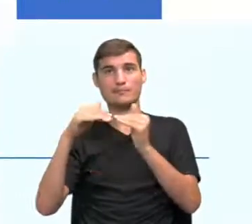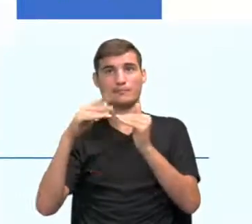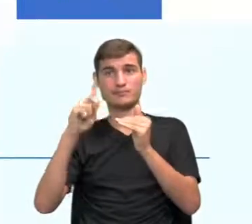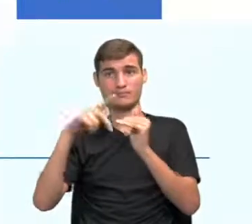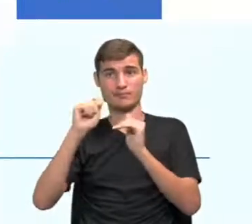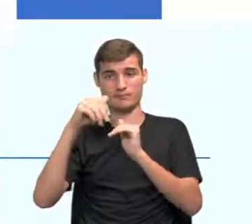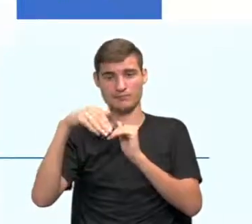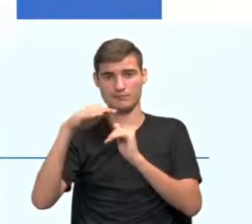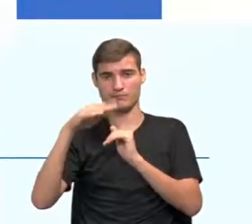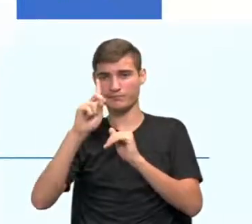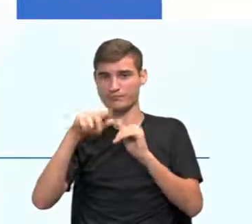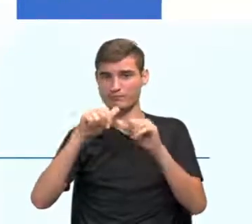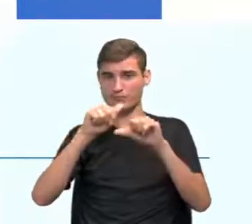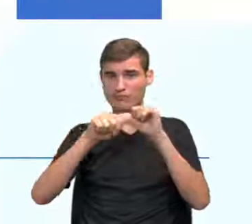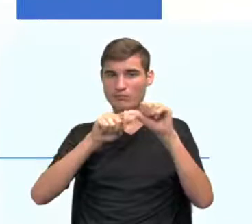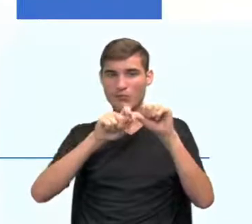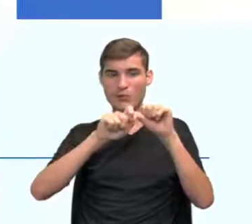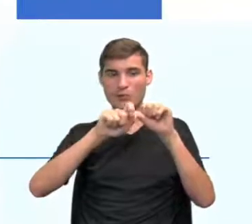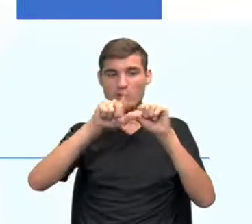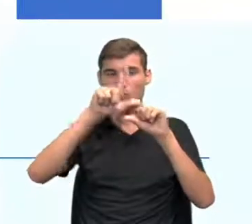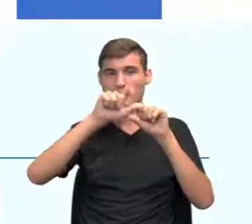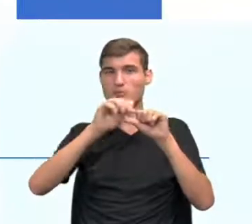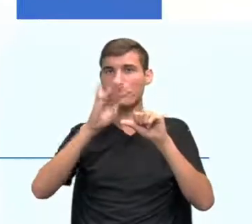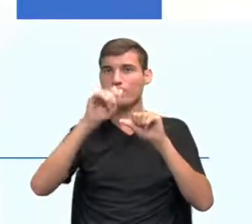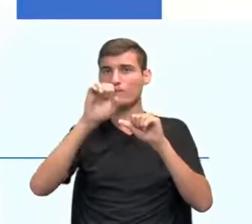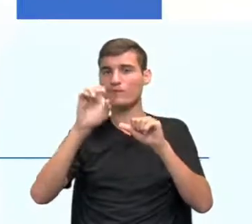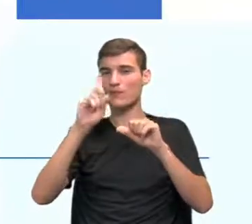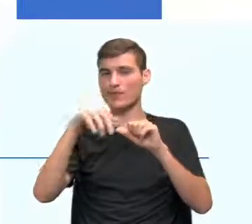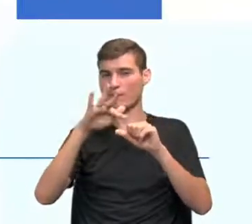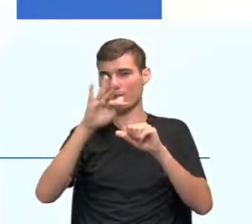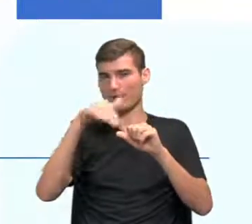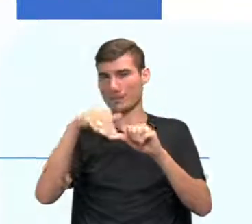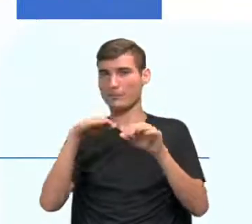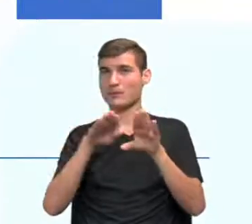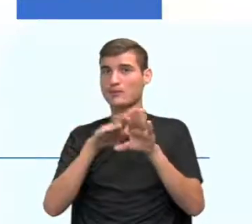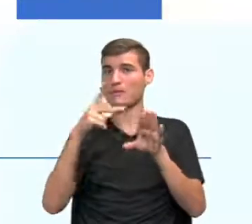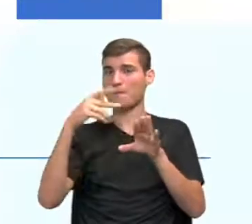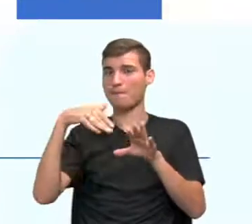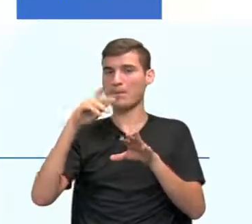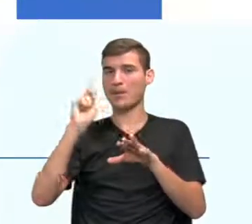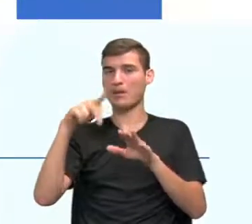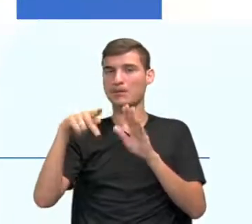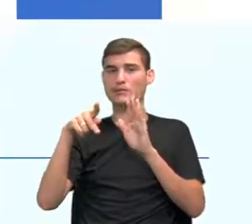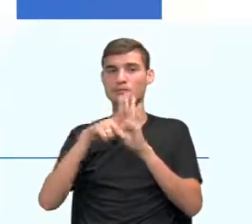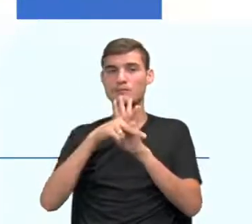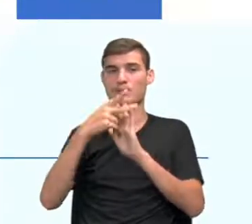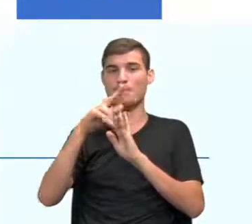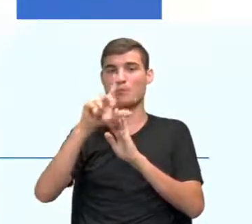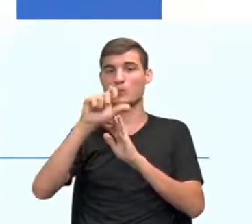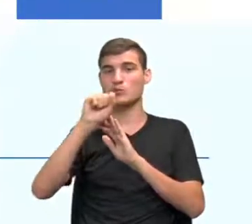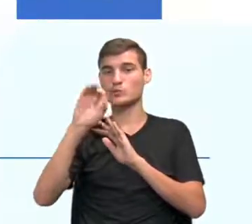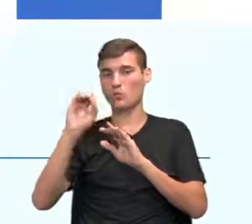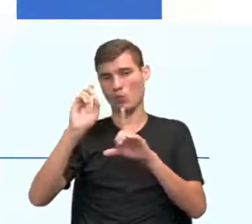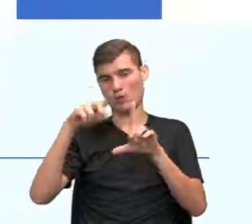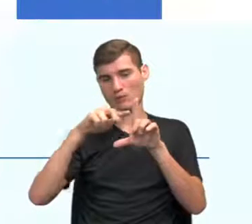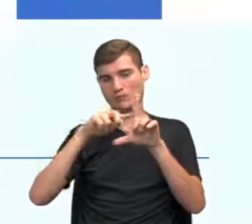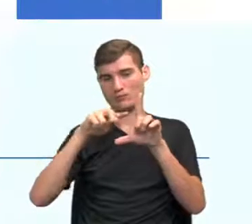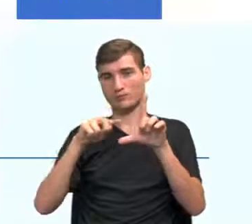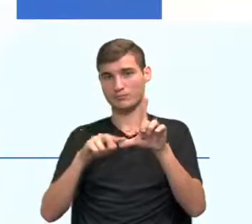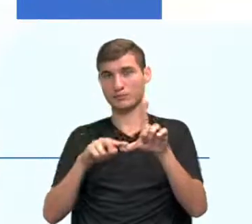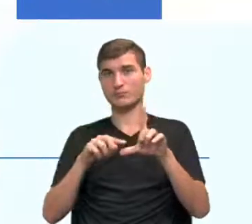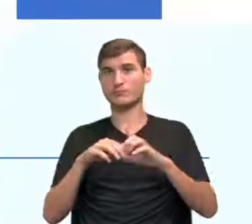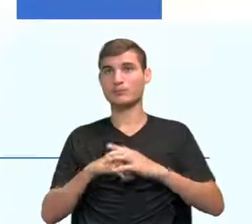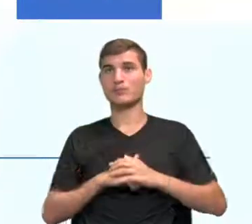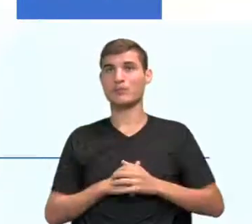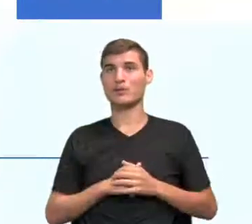por amplitude, FM é o módulo por fase e PM é o módulo por ângulo. Quando eu